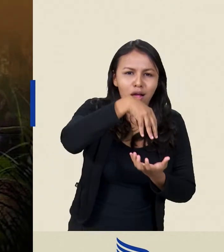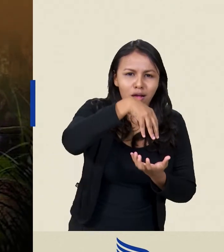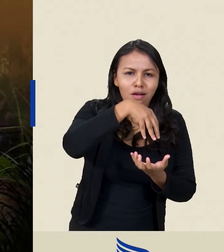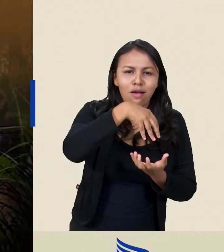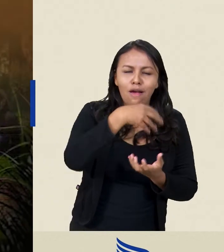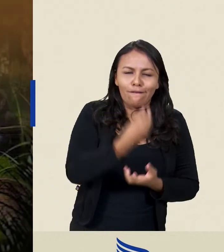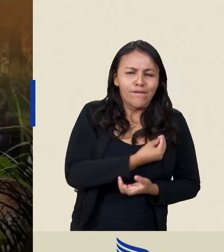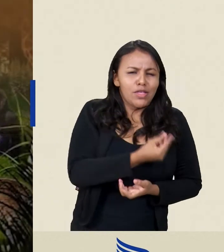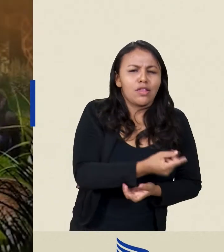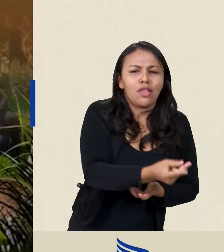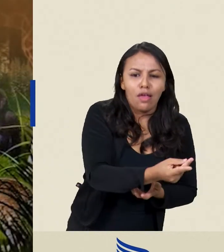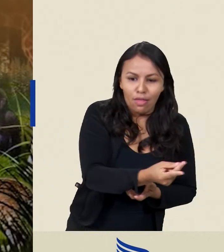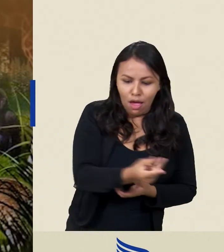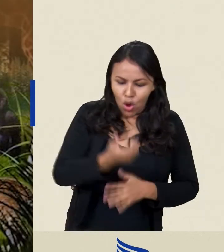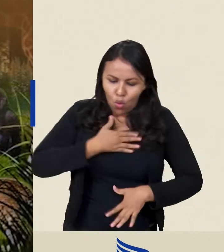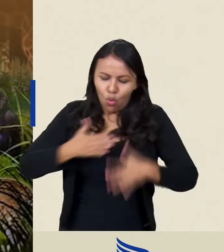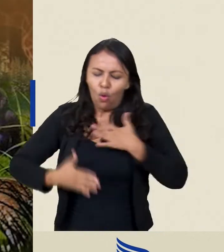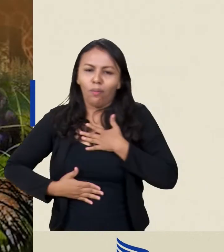outra imortal.